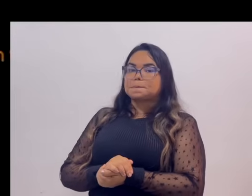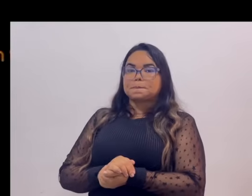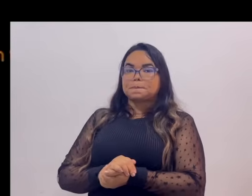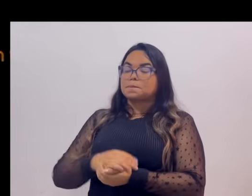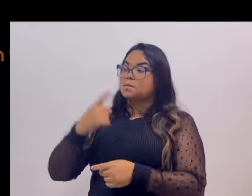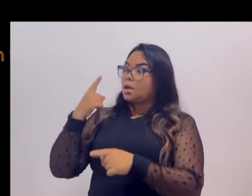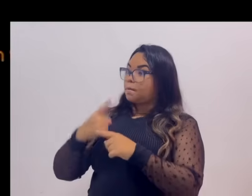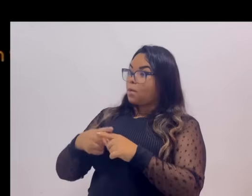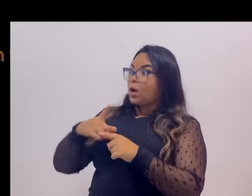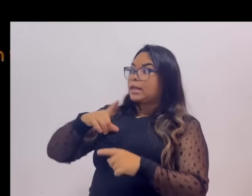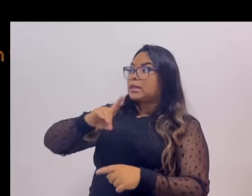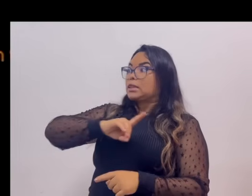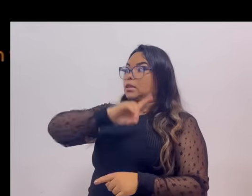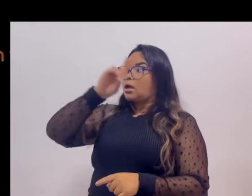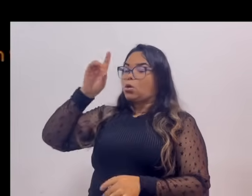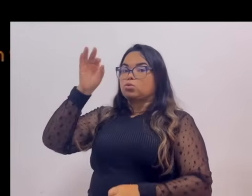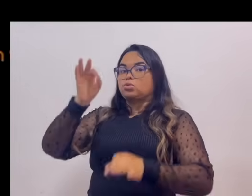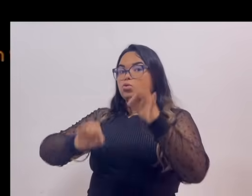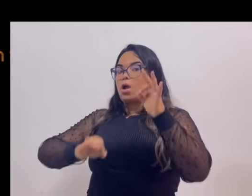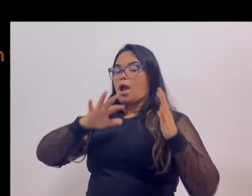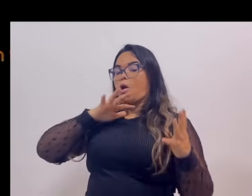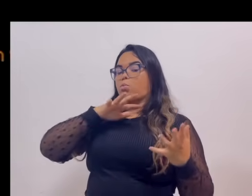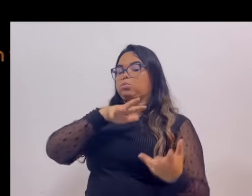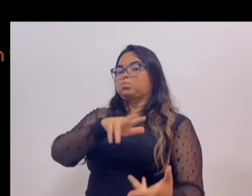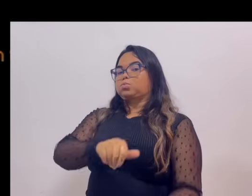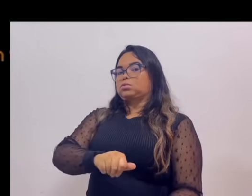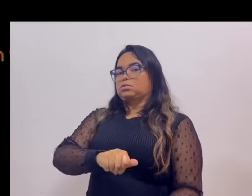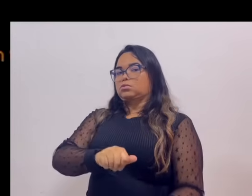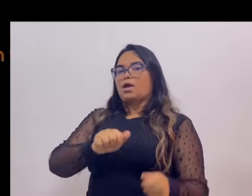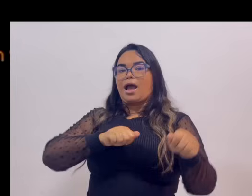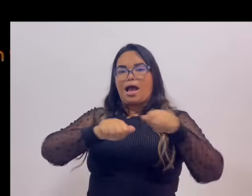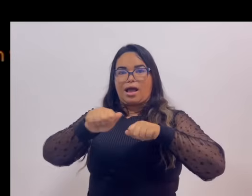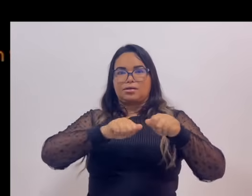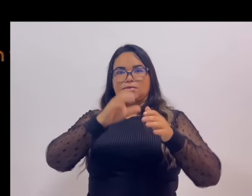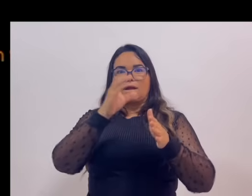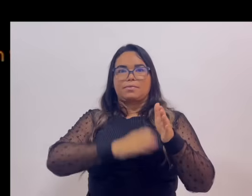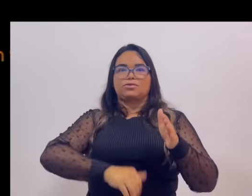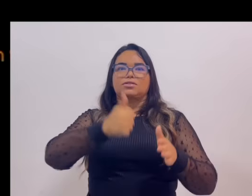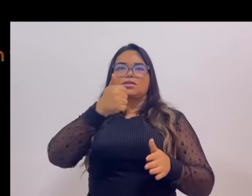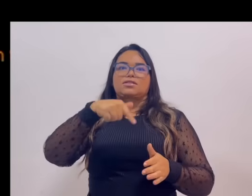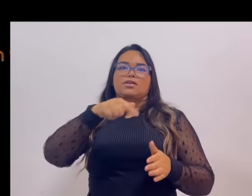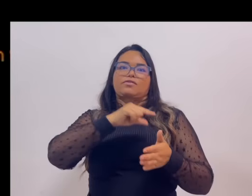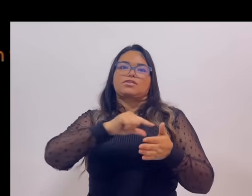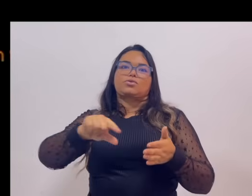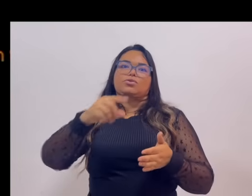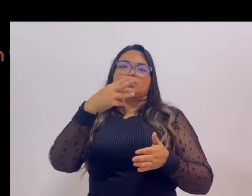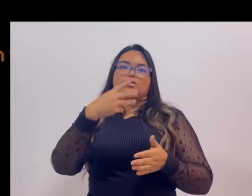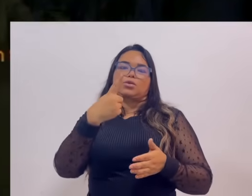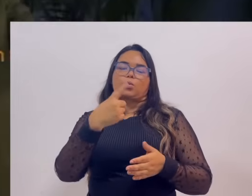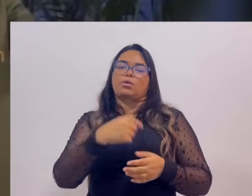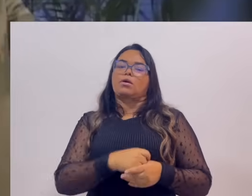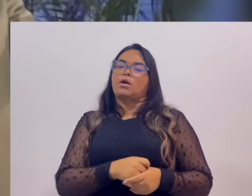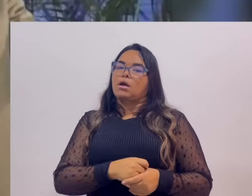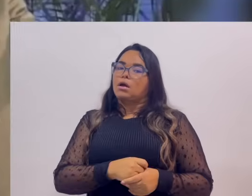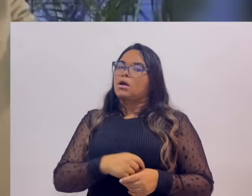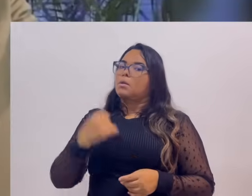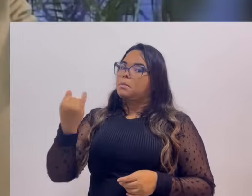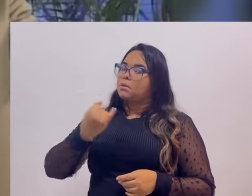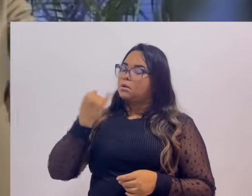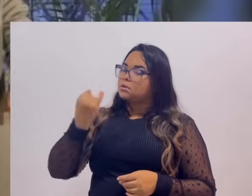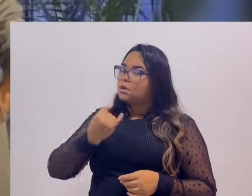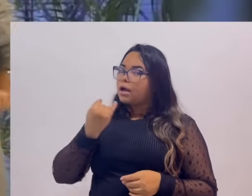e o fizeram chegar até ele porque há determinado um dia em que há de julgar o mundo atos